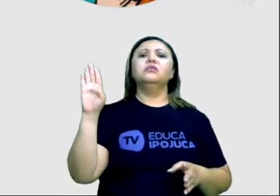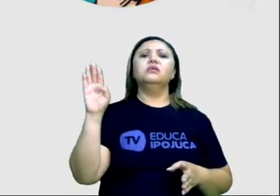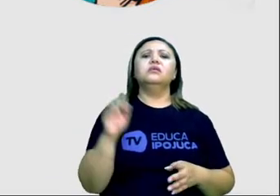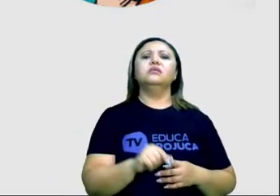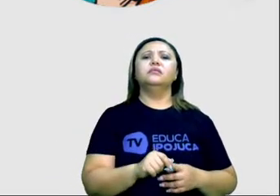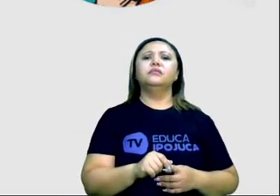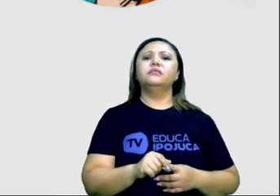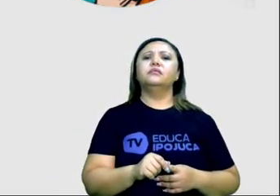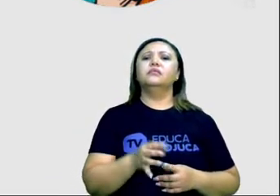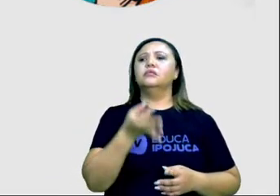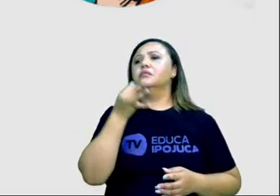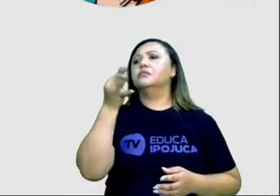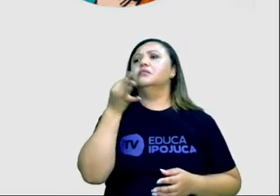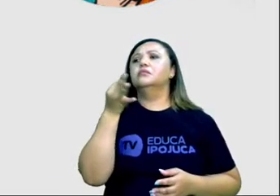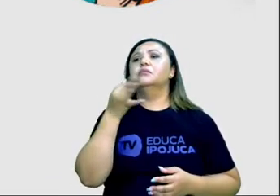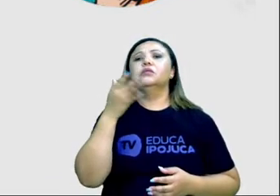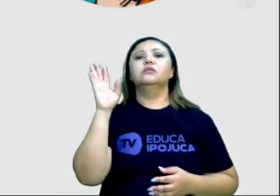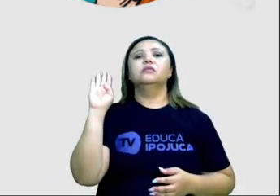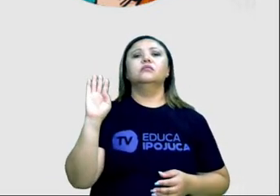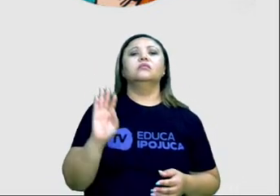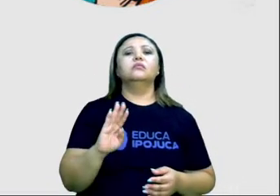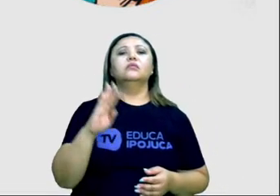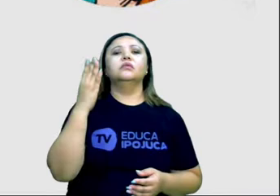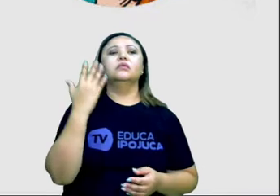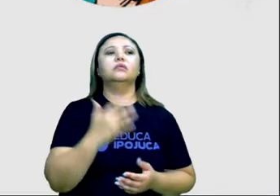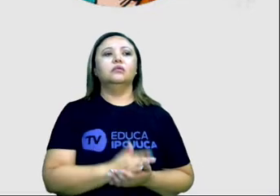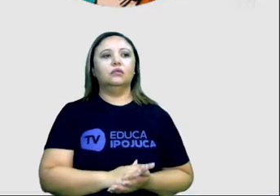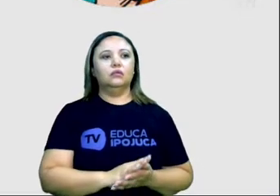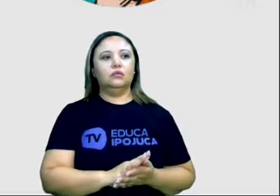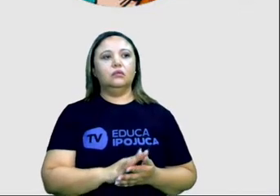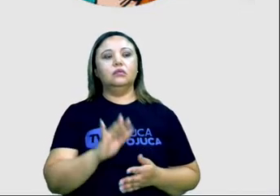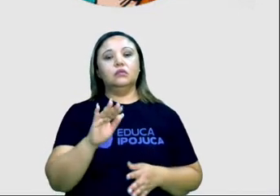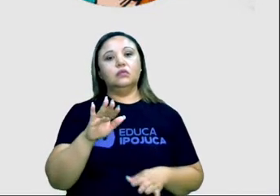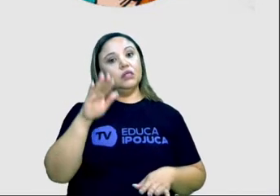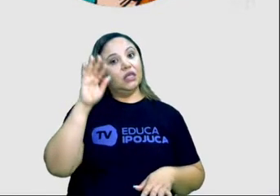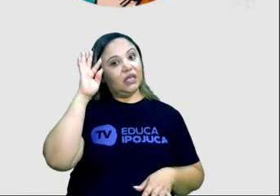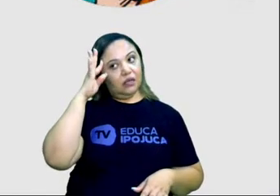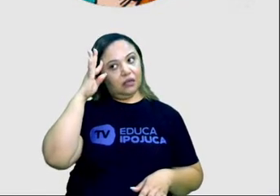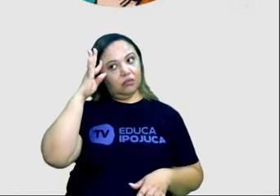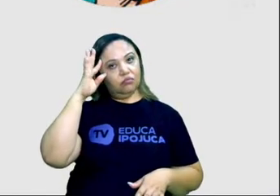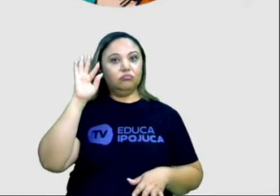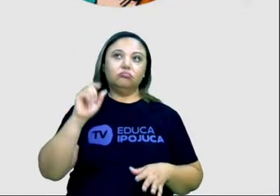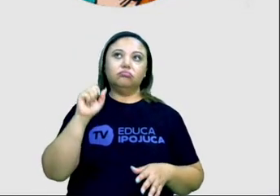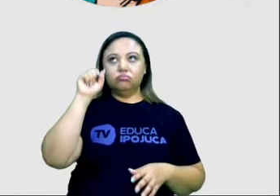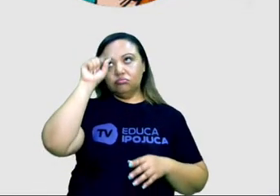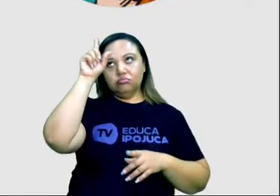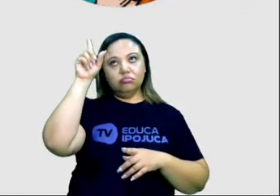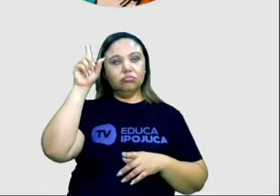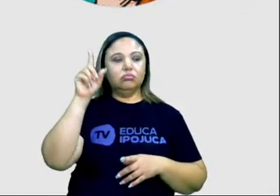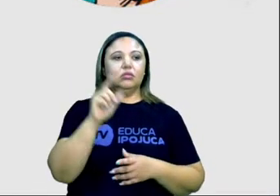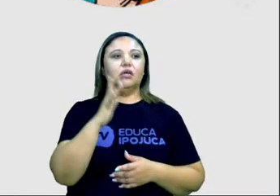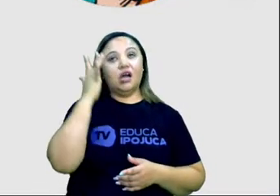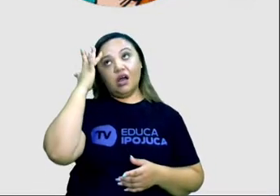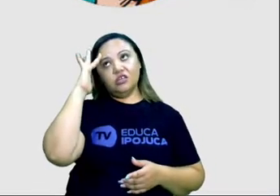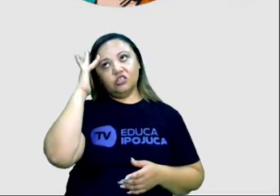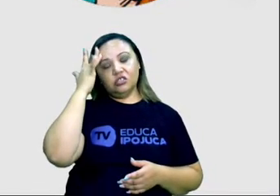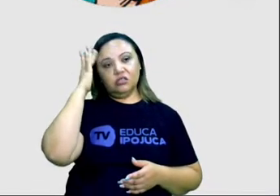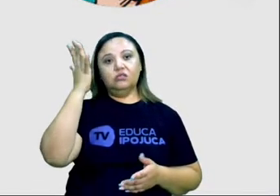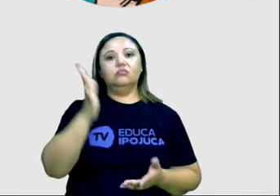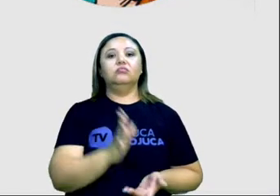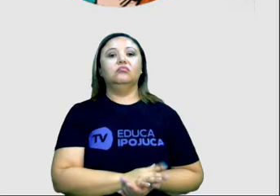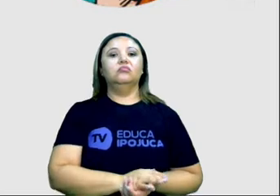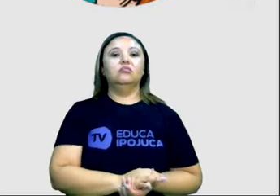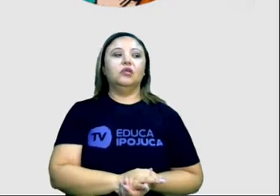é lógico que alguém que estude passe na universidade? Eu apenas deduzi isso. Porque mesmo que as premissas